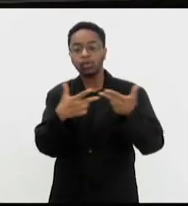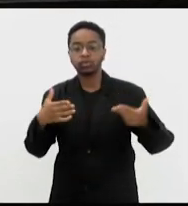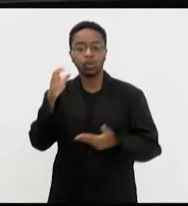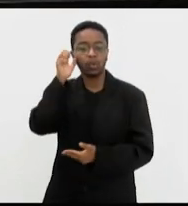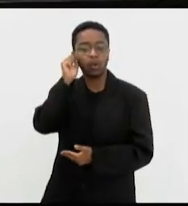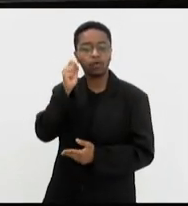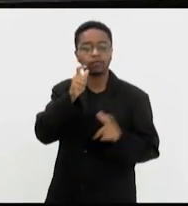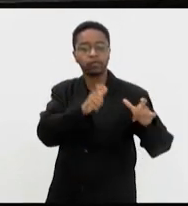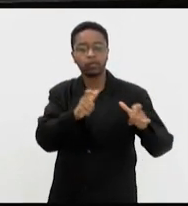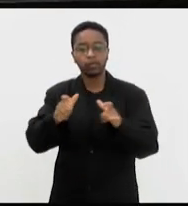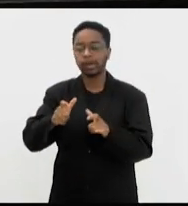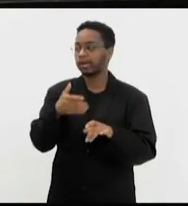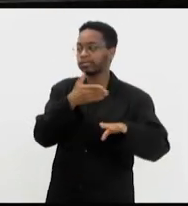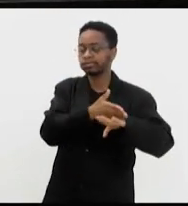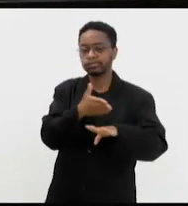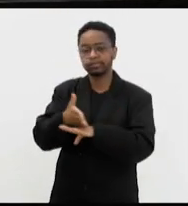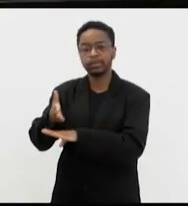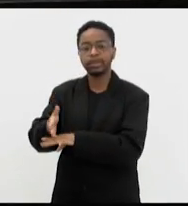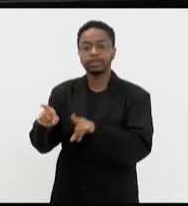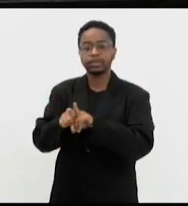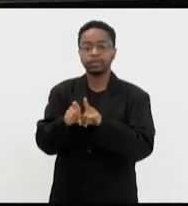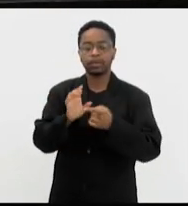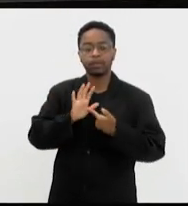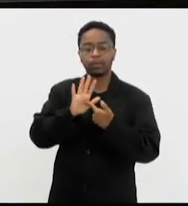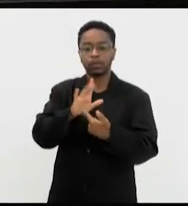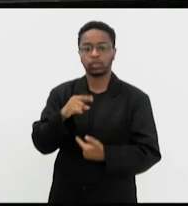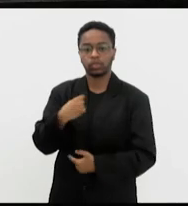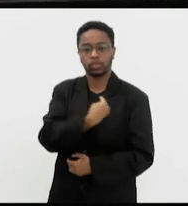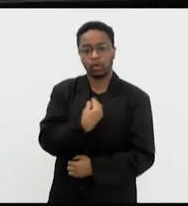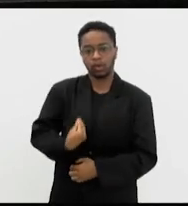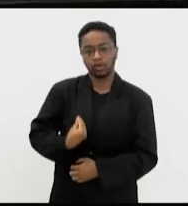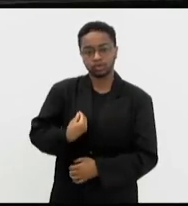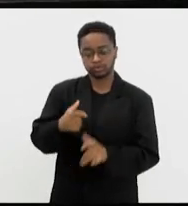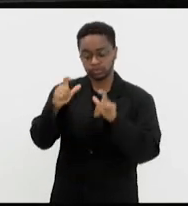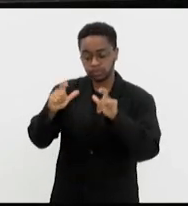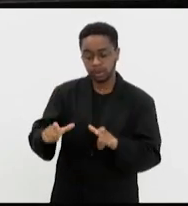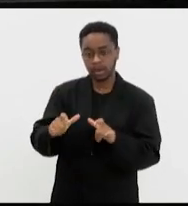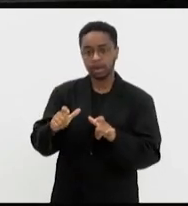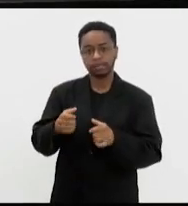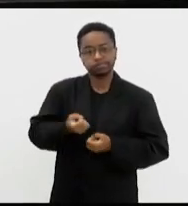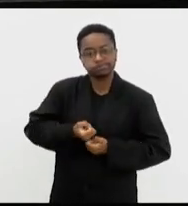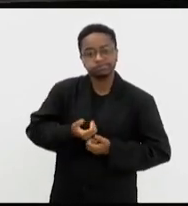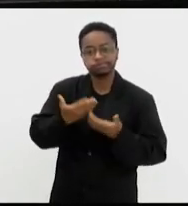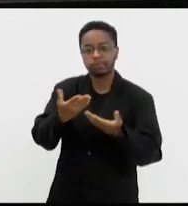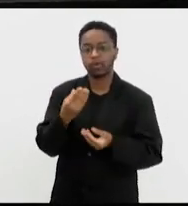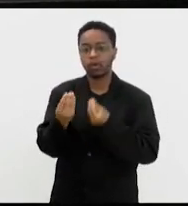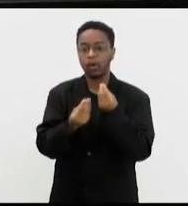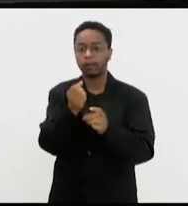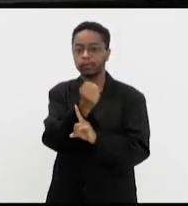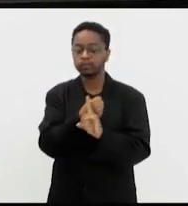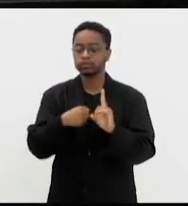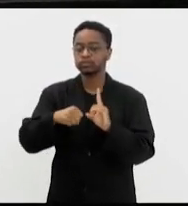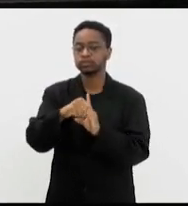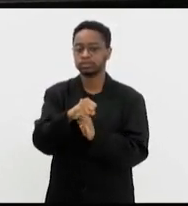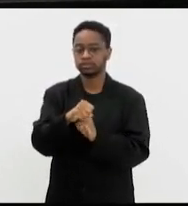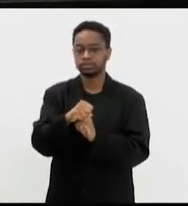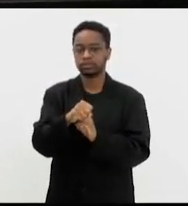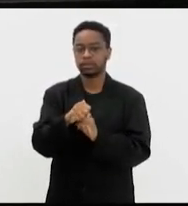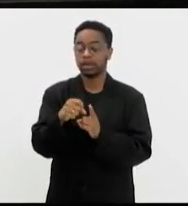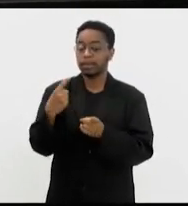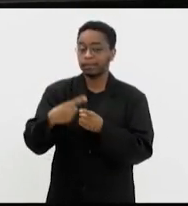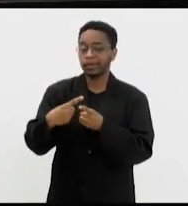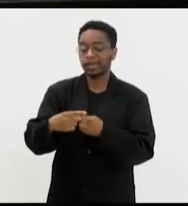passa ela só trouxe para nós que ali estávamos um desabafo da sociedade que